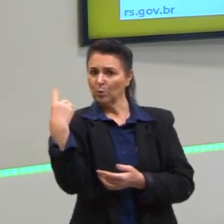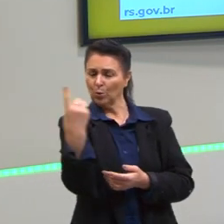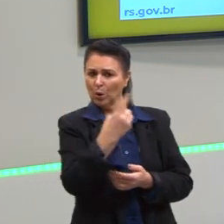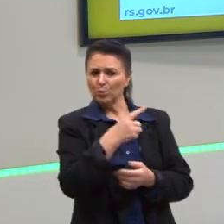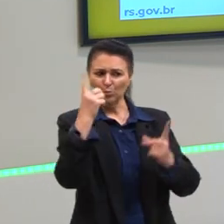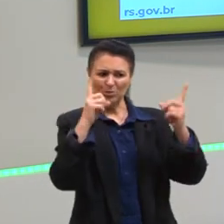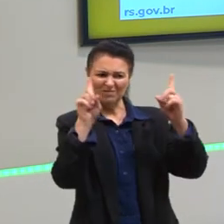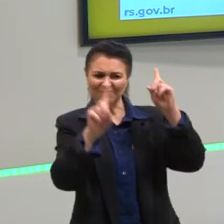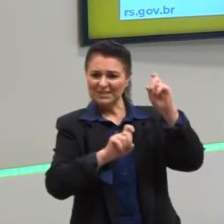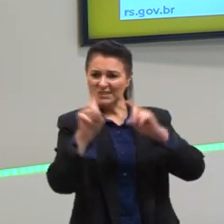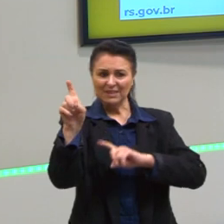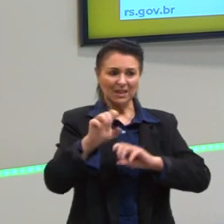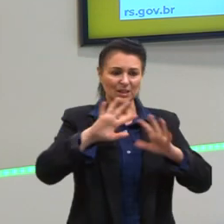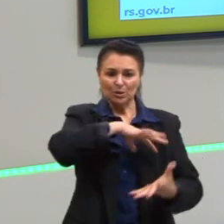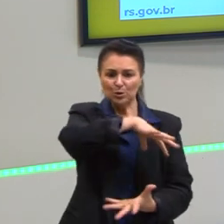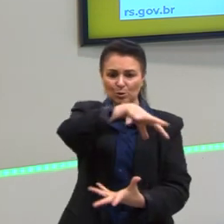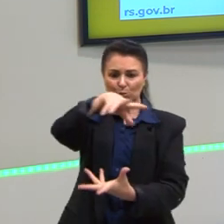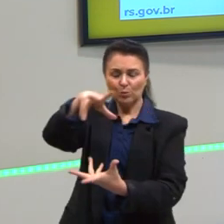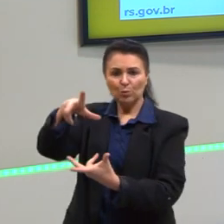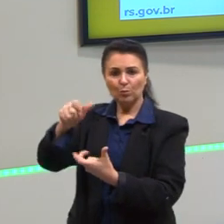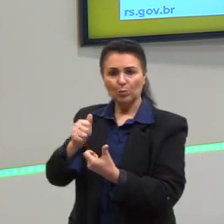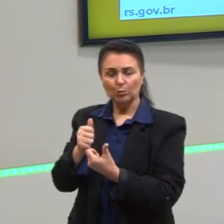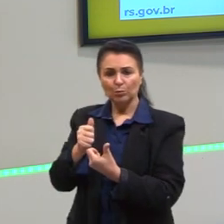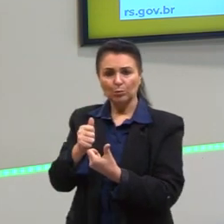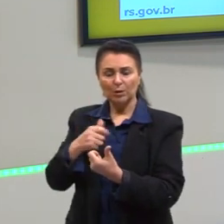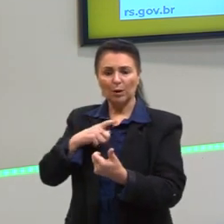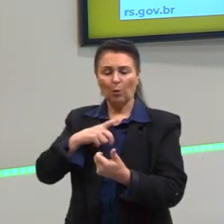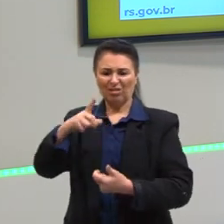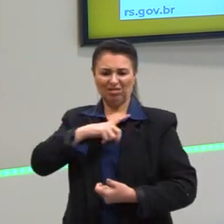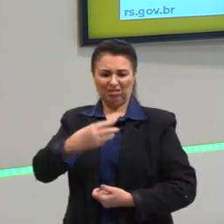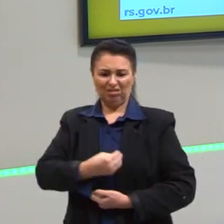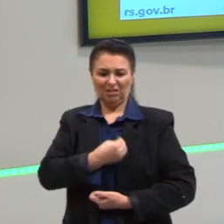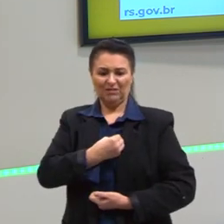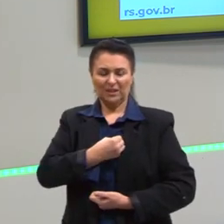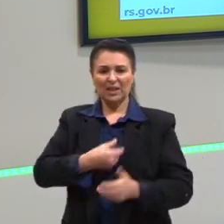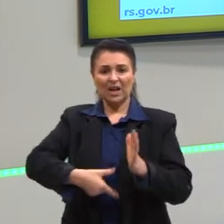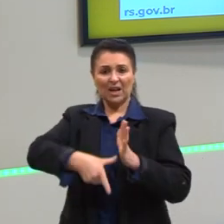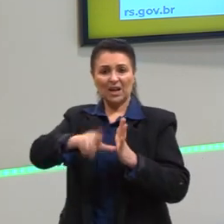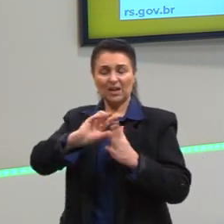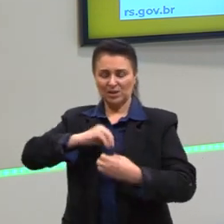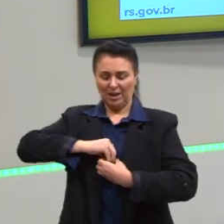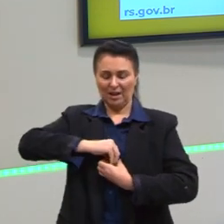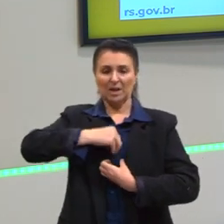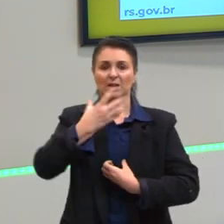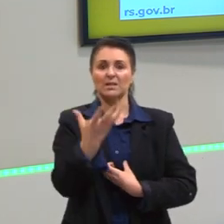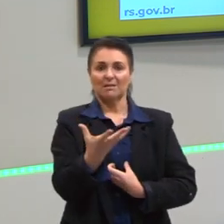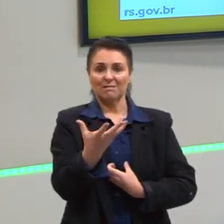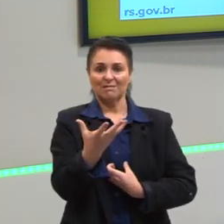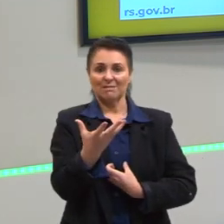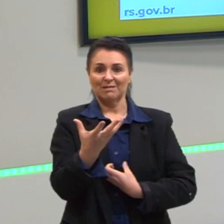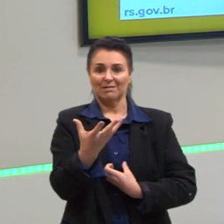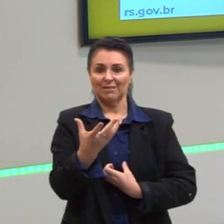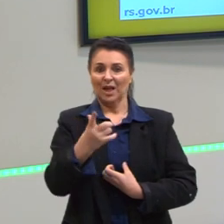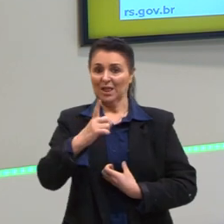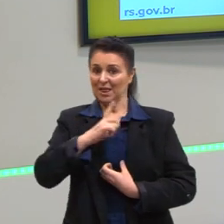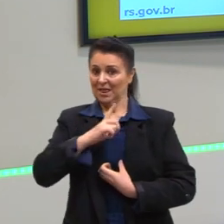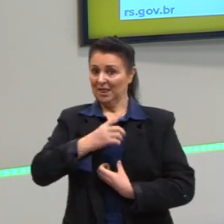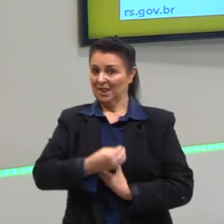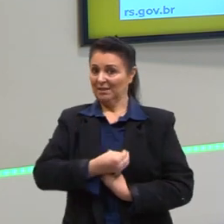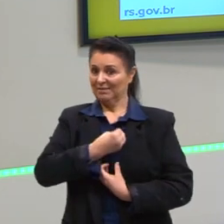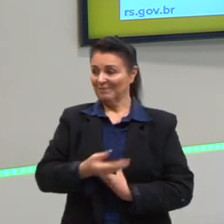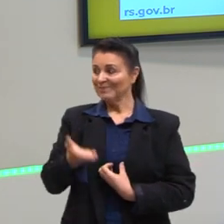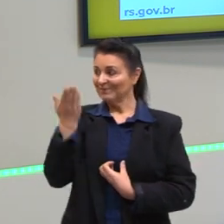essência precede a existência precede A Essência ou seja não há um padrão as ciências aqui assistência aqui